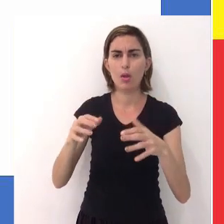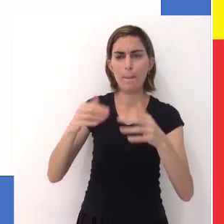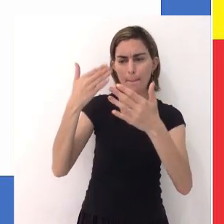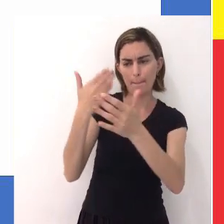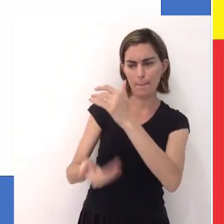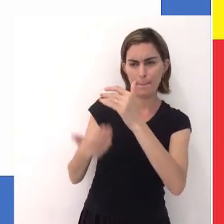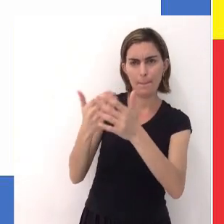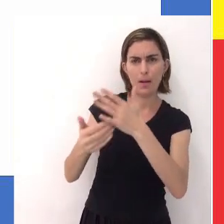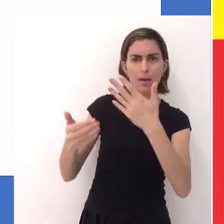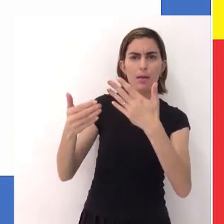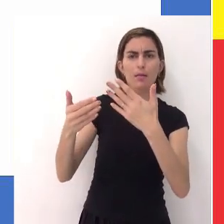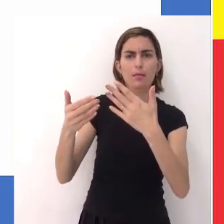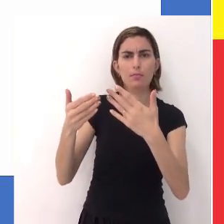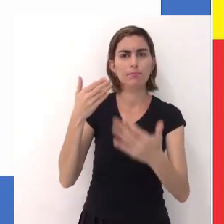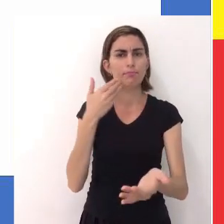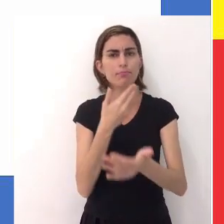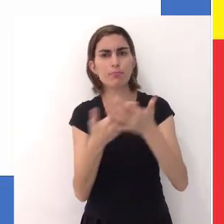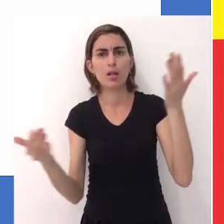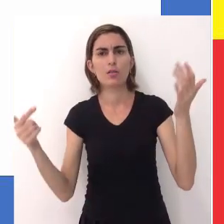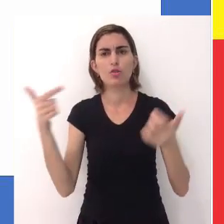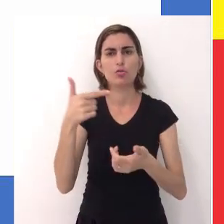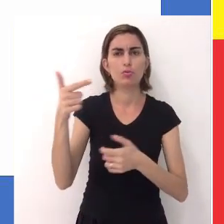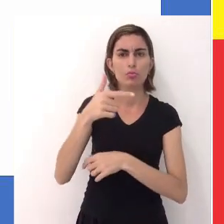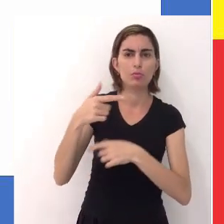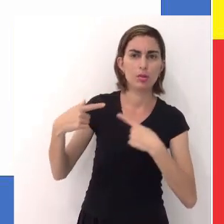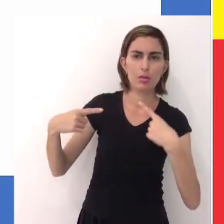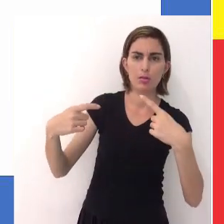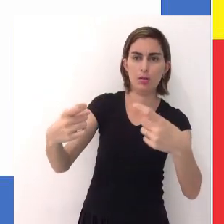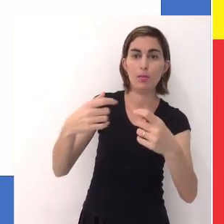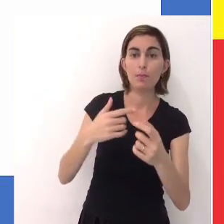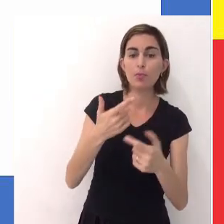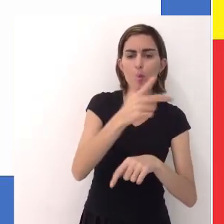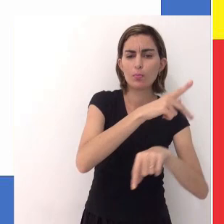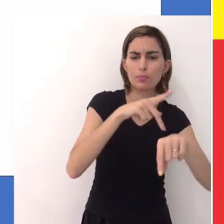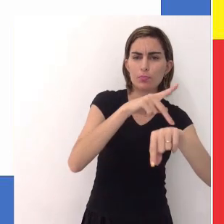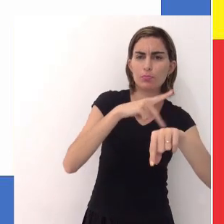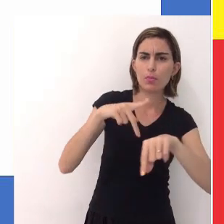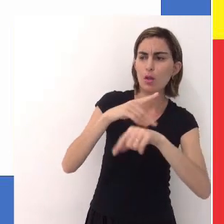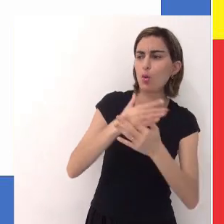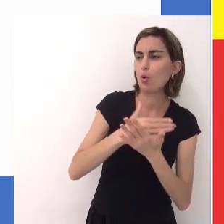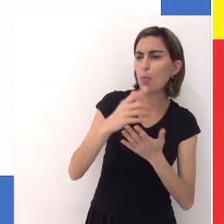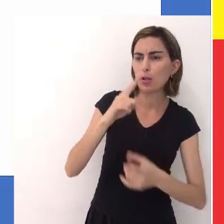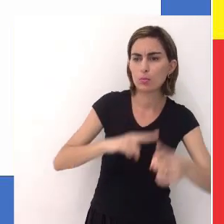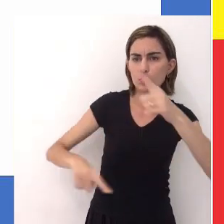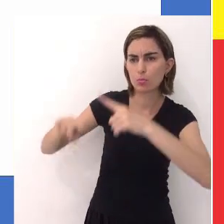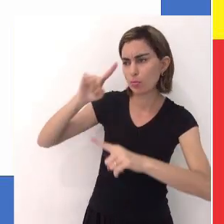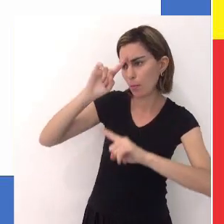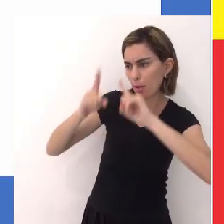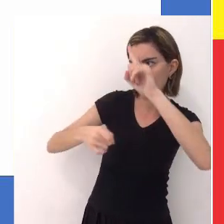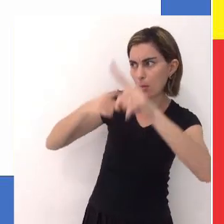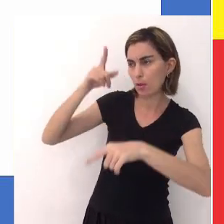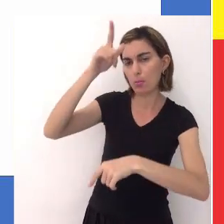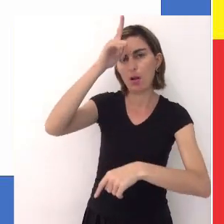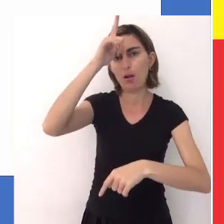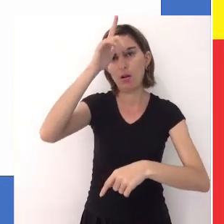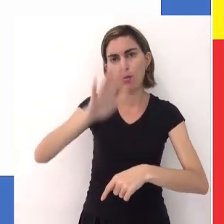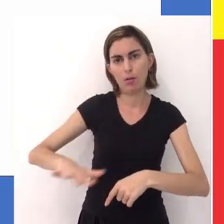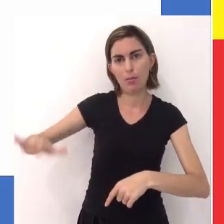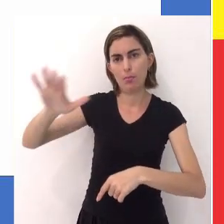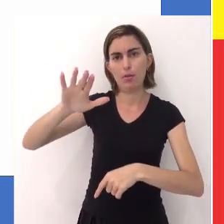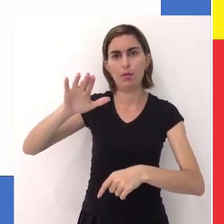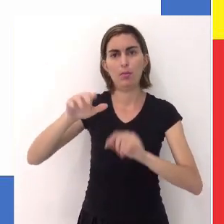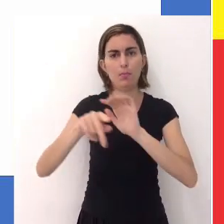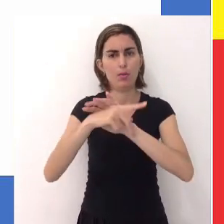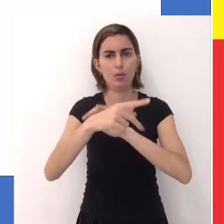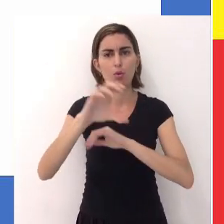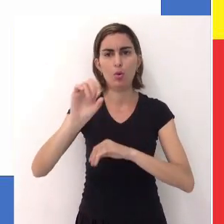sofre uma grande perda, né, na Segunda Guerra Mundial, e alguns países, tá, começam a controlar a Alemanha. Então, a parte